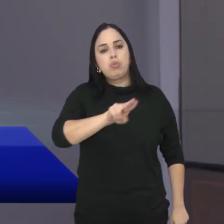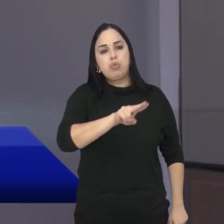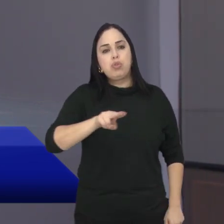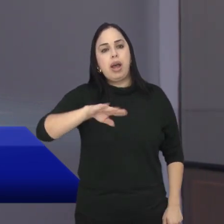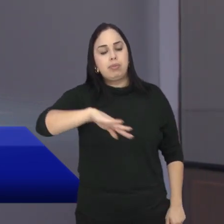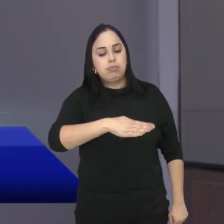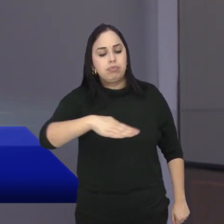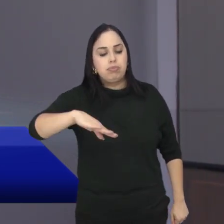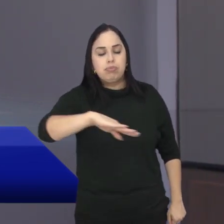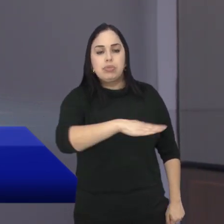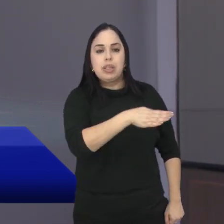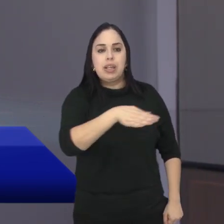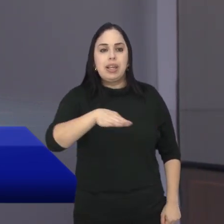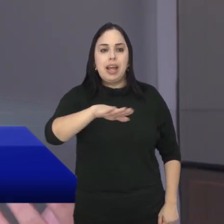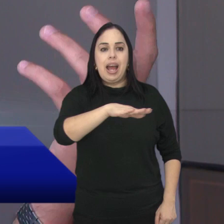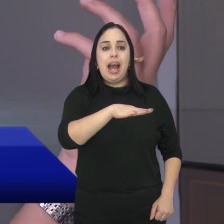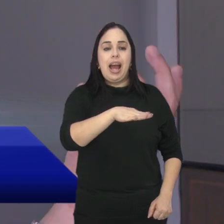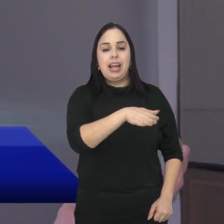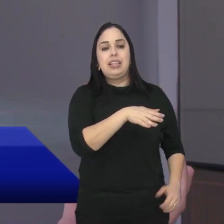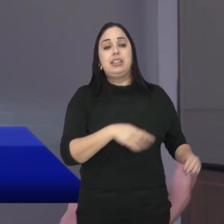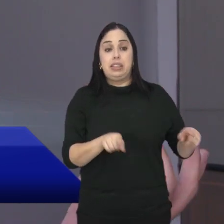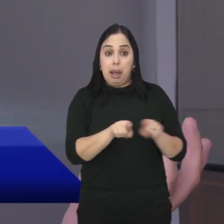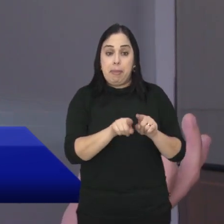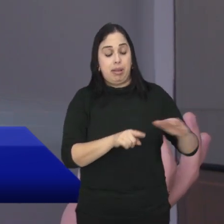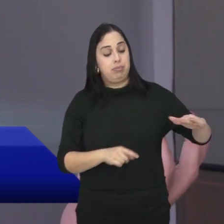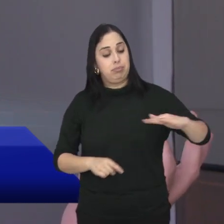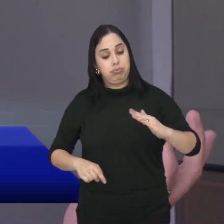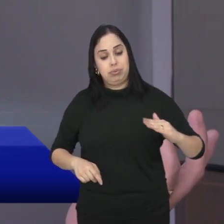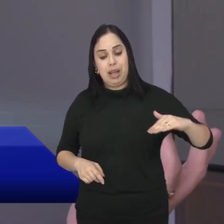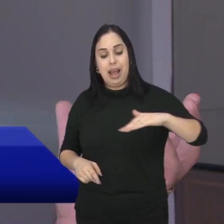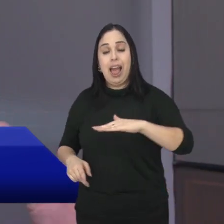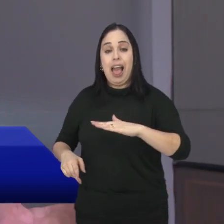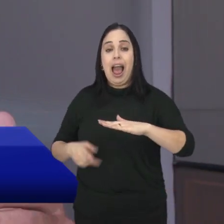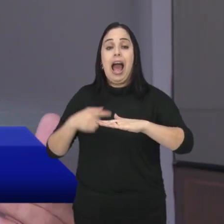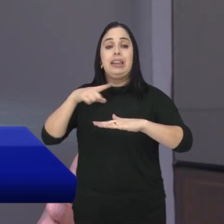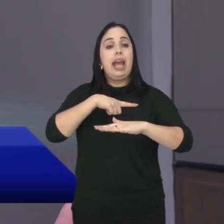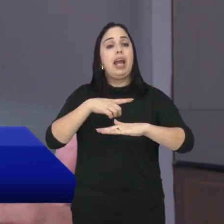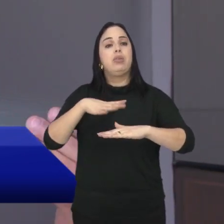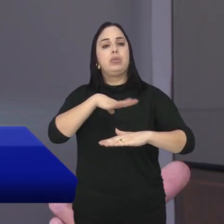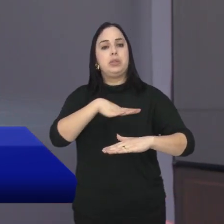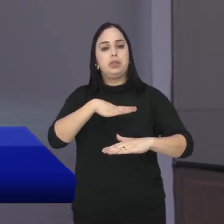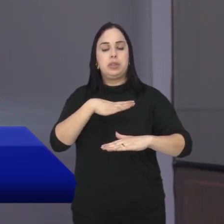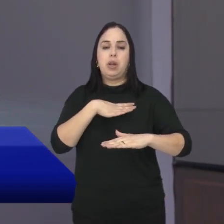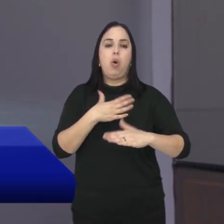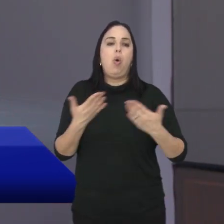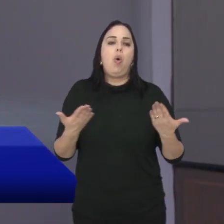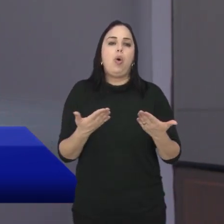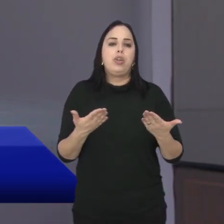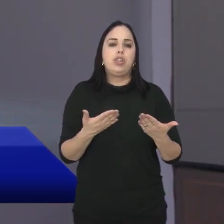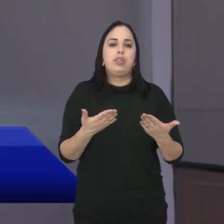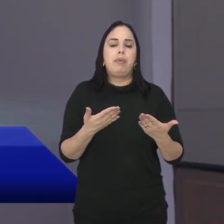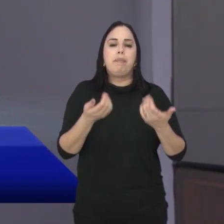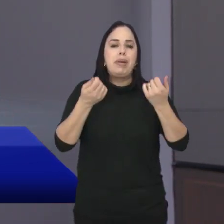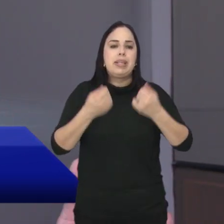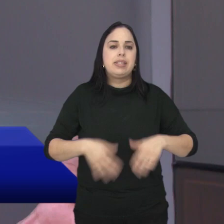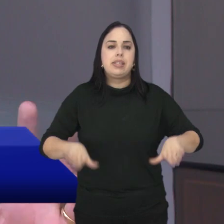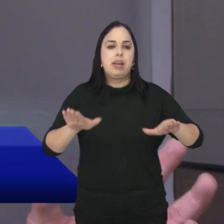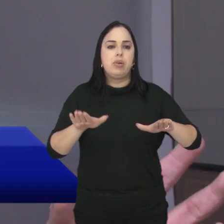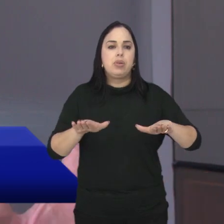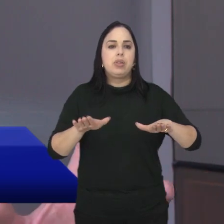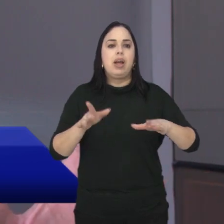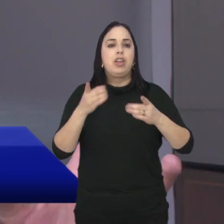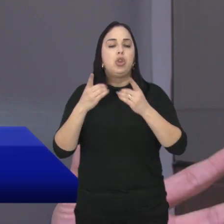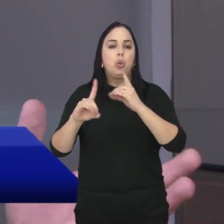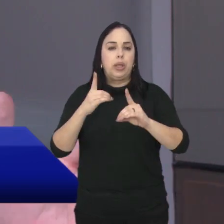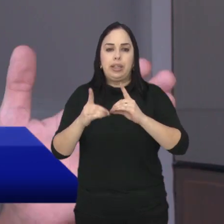poder utilizar desse viário para poder chegar até o centro da cidade. Então ele não vai precisar utilizar do viário hoje que essa